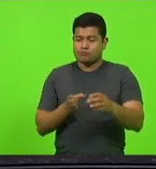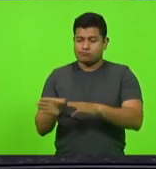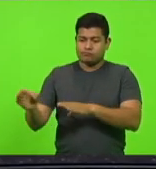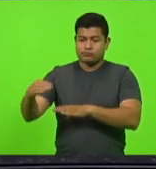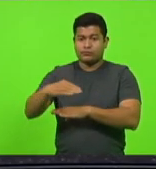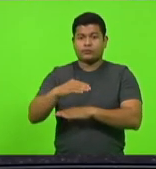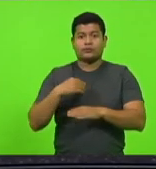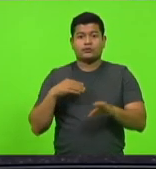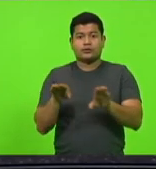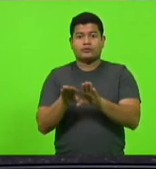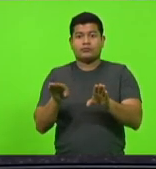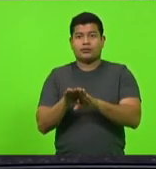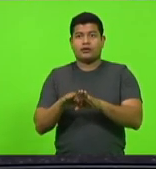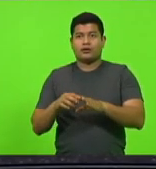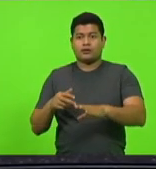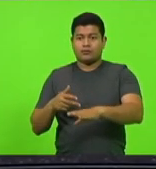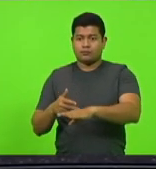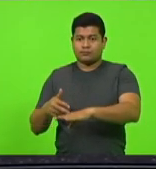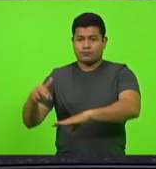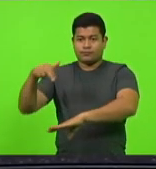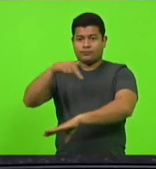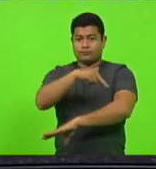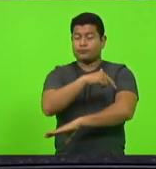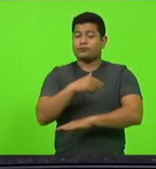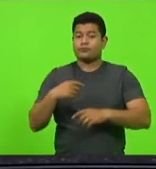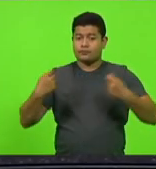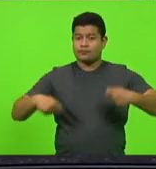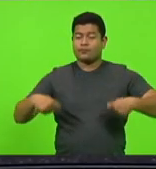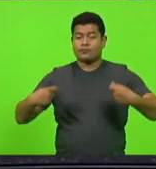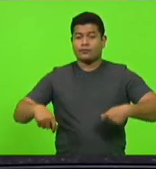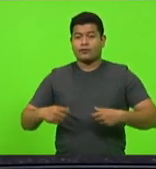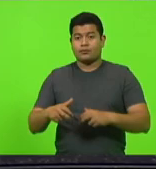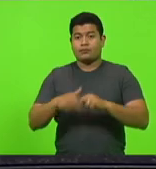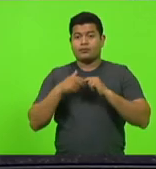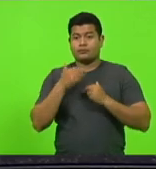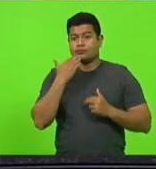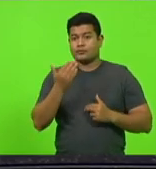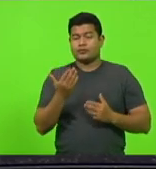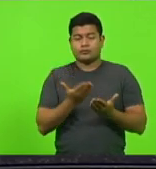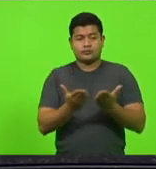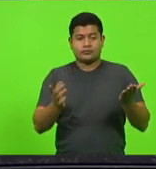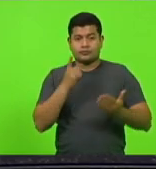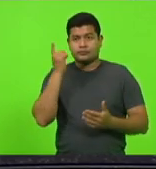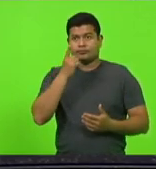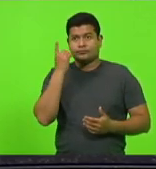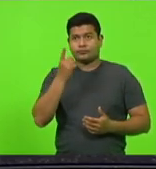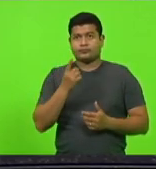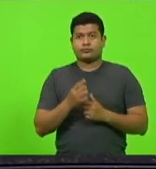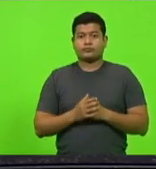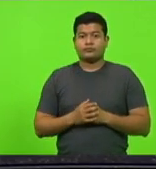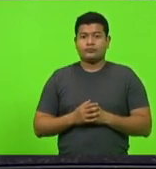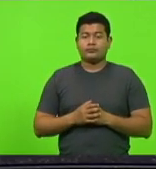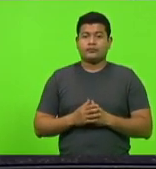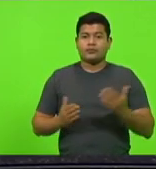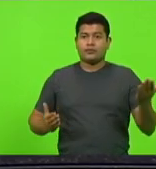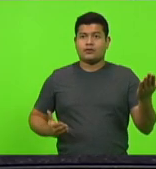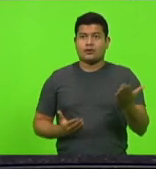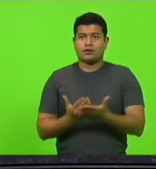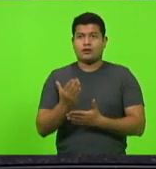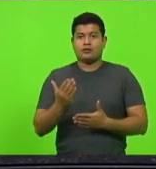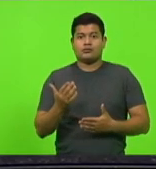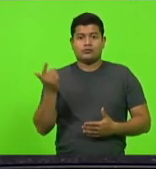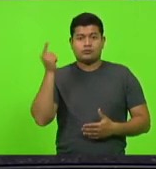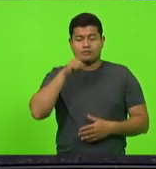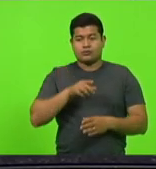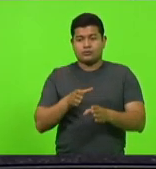carros e uma passarela para os pedestres. Por isso que eu peço aos nobres colegas esta aprovação para que a gente possa estar